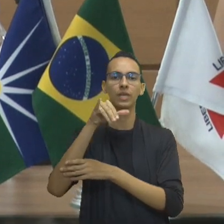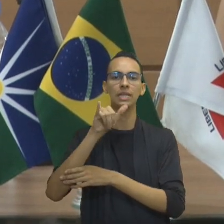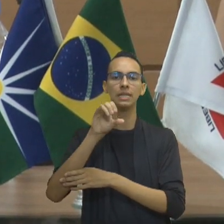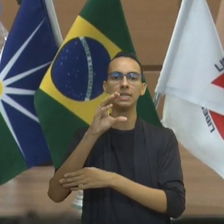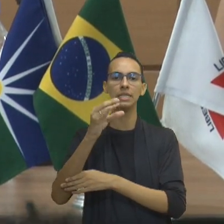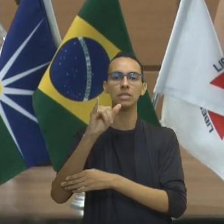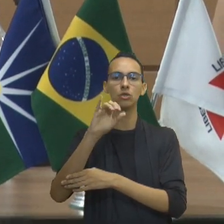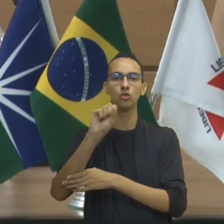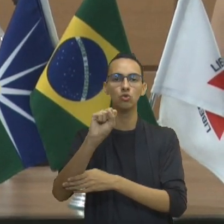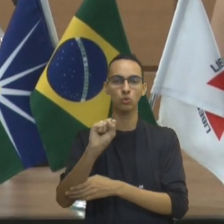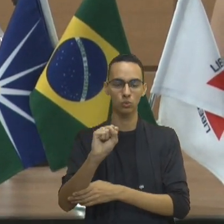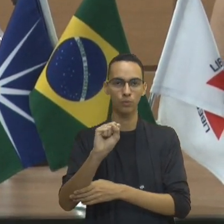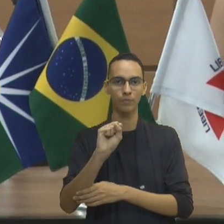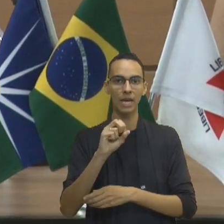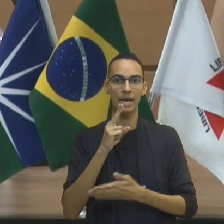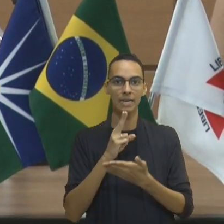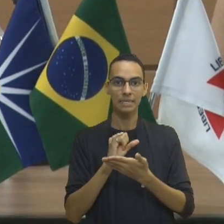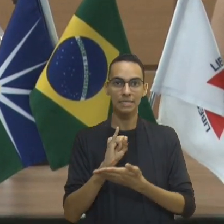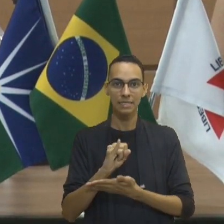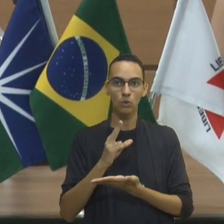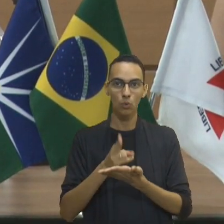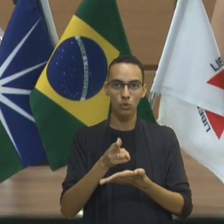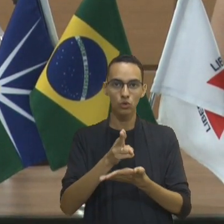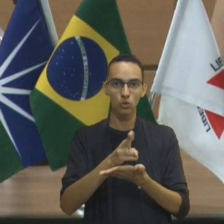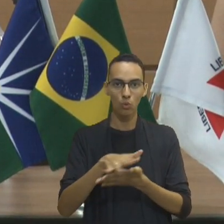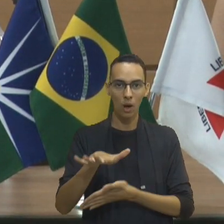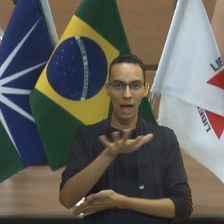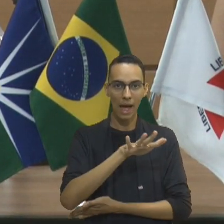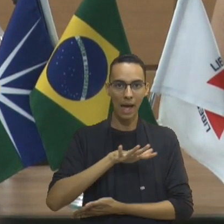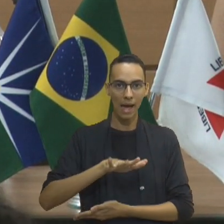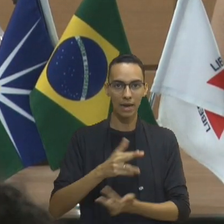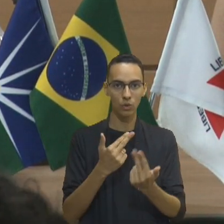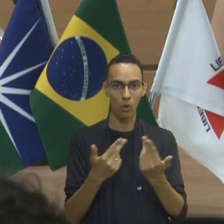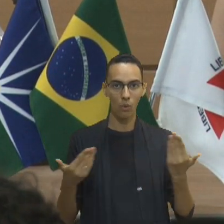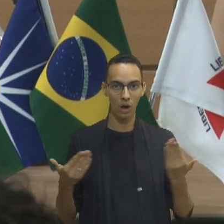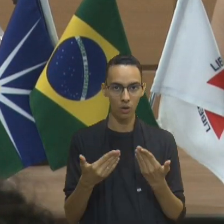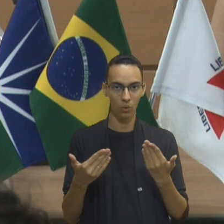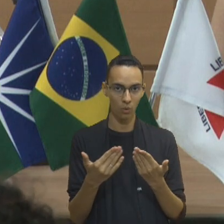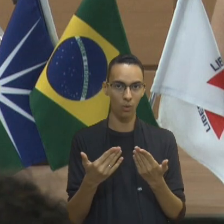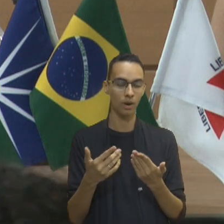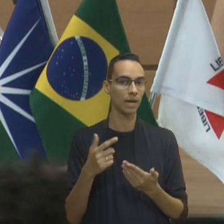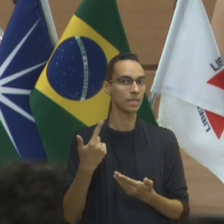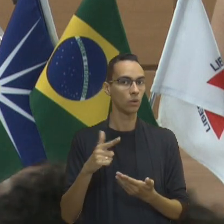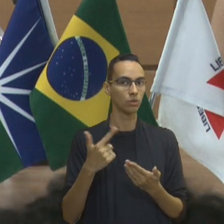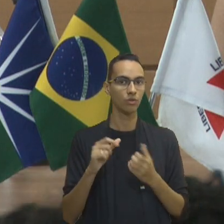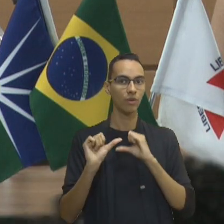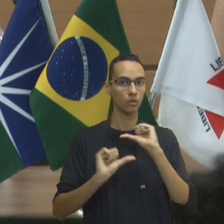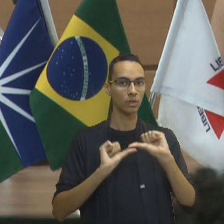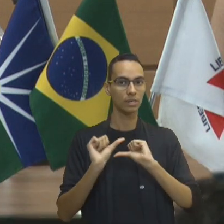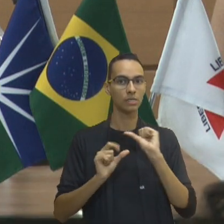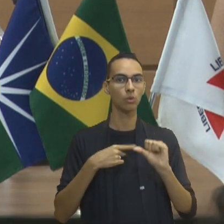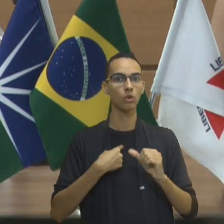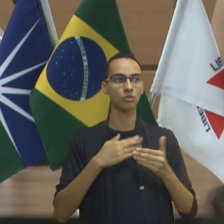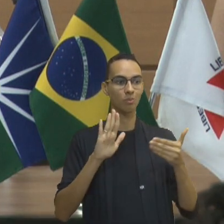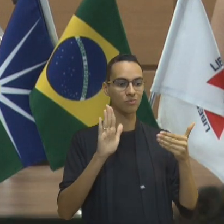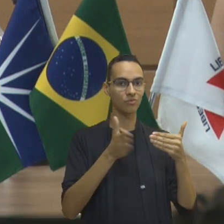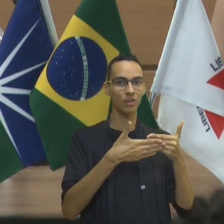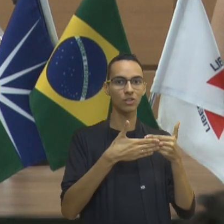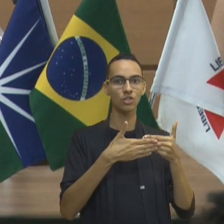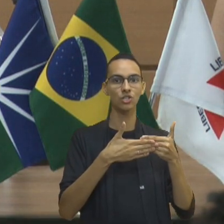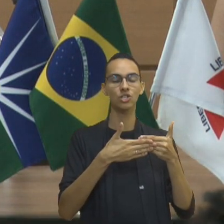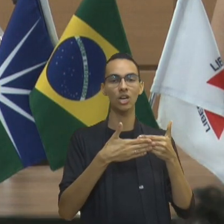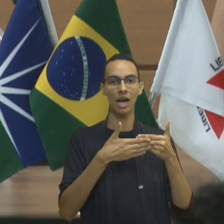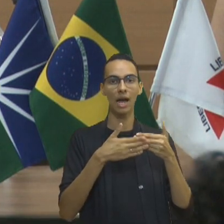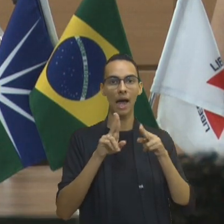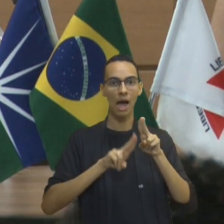for mantido o cenário atual, se não tiver nenhuma sinalização, nós vamos fechar em julho. Tá.